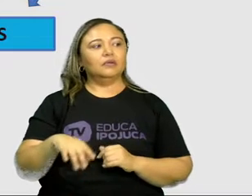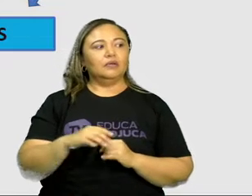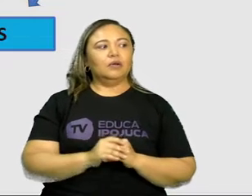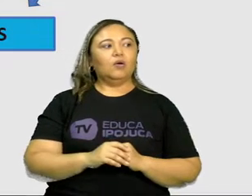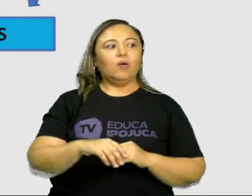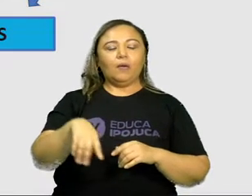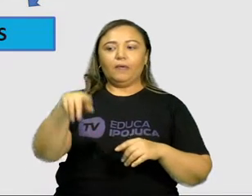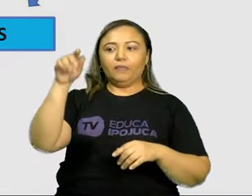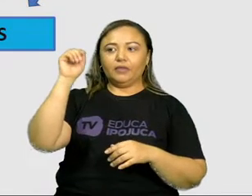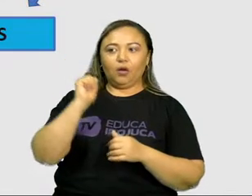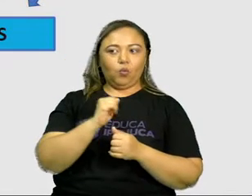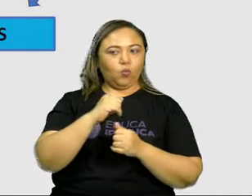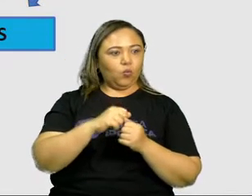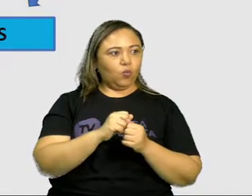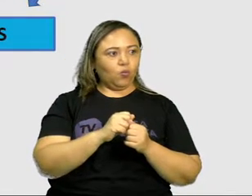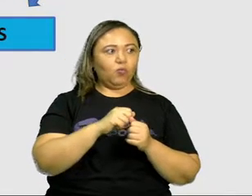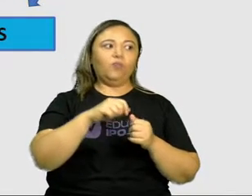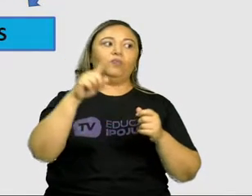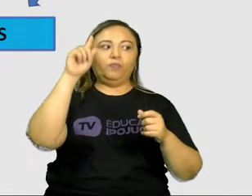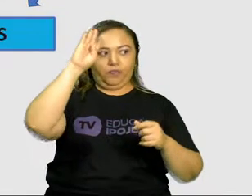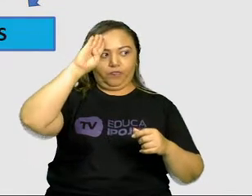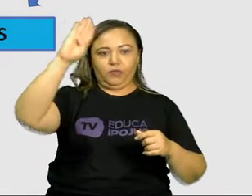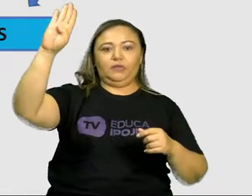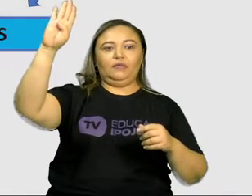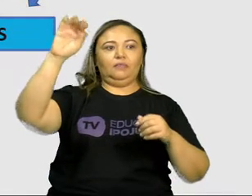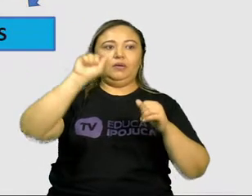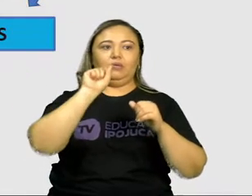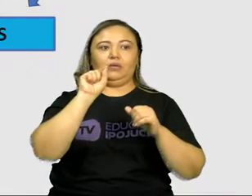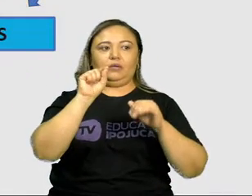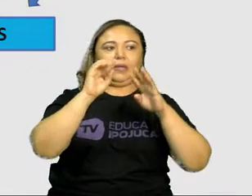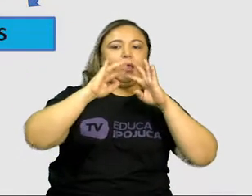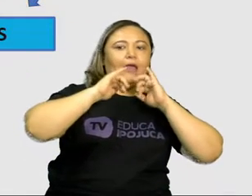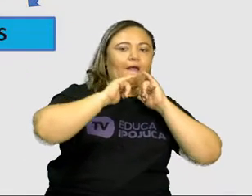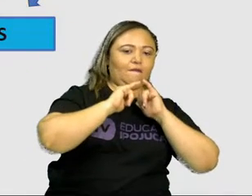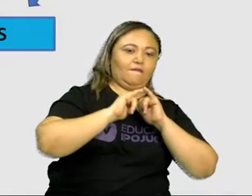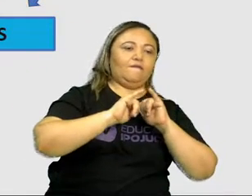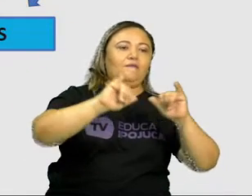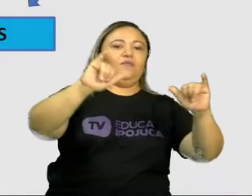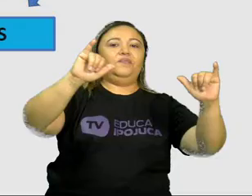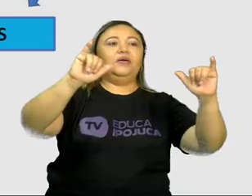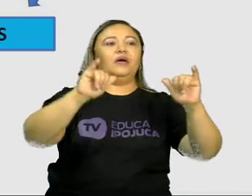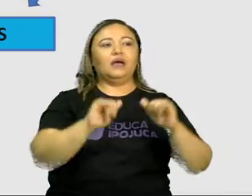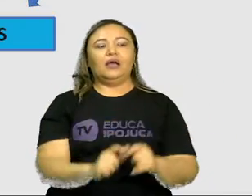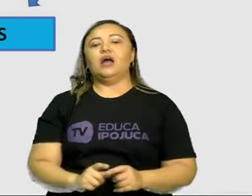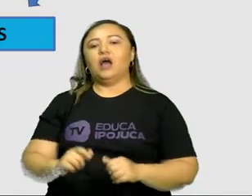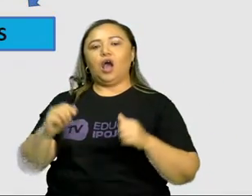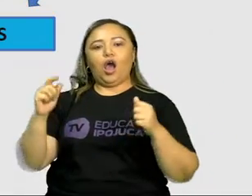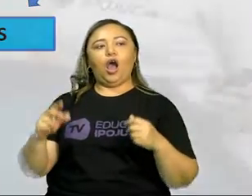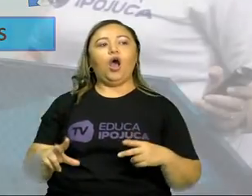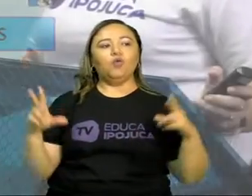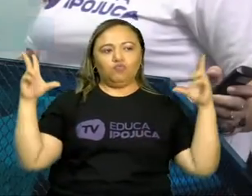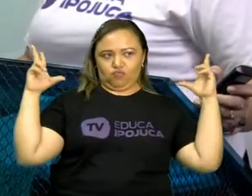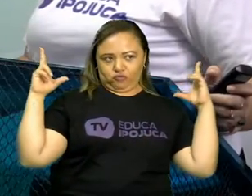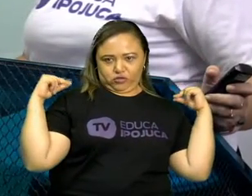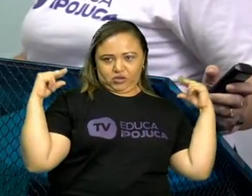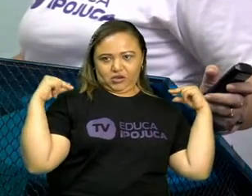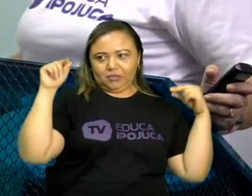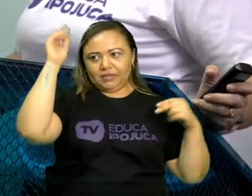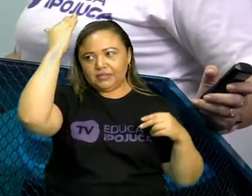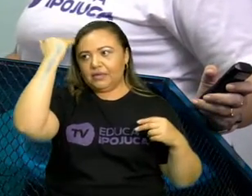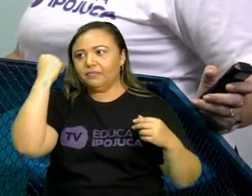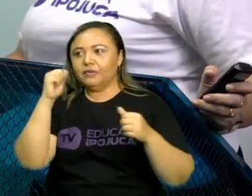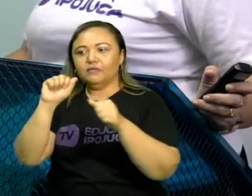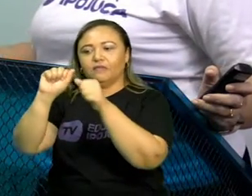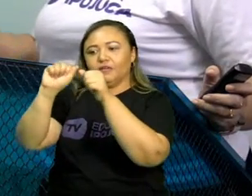função social, que é o objetivo, é informar. Afinal, elas guiam os motoristas para saber o que eles devem fazer no